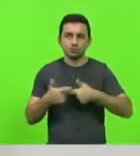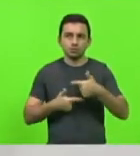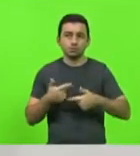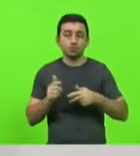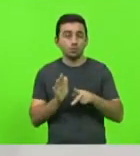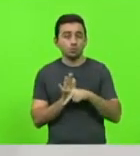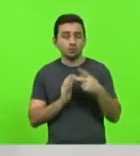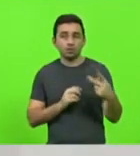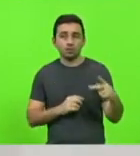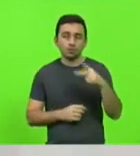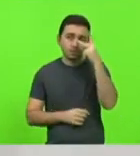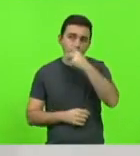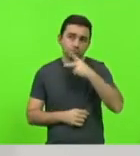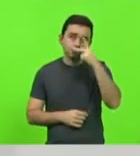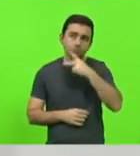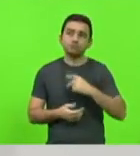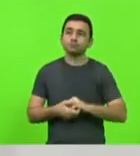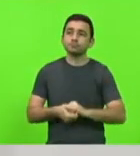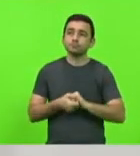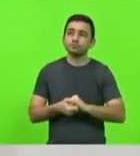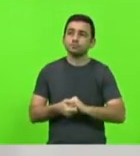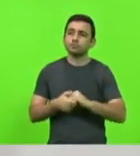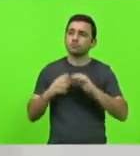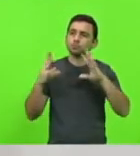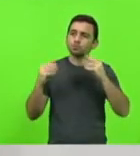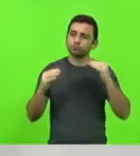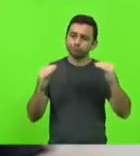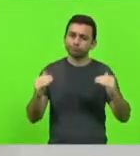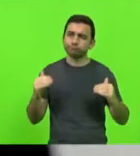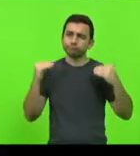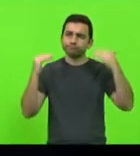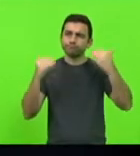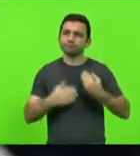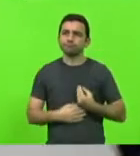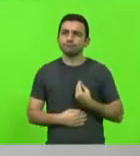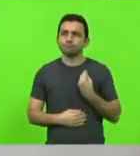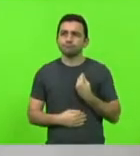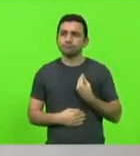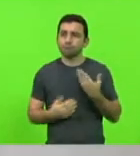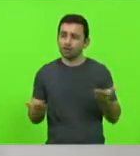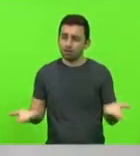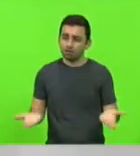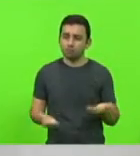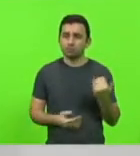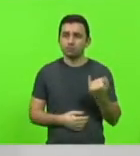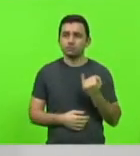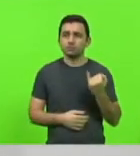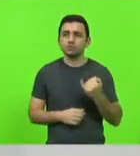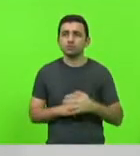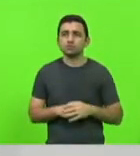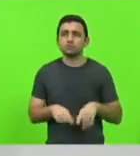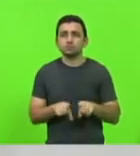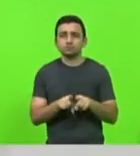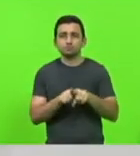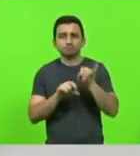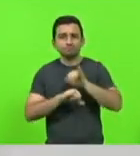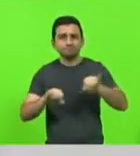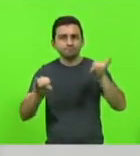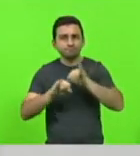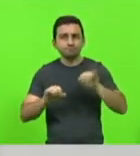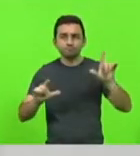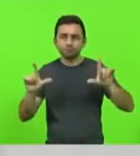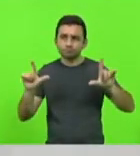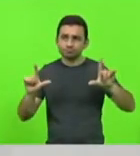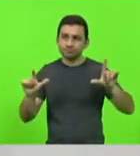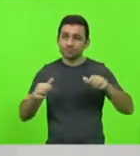Palhoça. Cumprimento as demais autoridades presentes nesse momento importante, a imprensa que está cobrindo esse ato